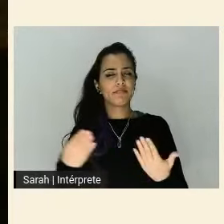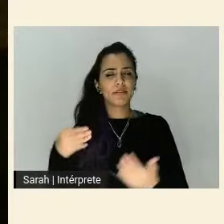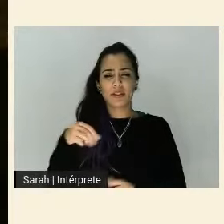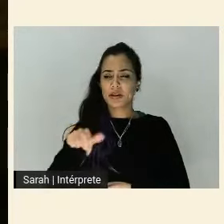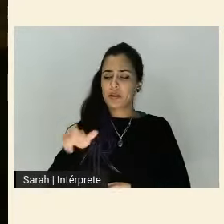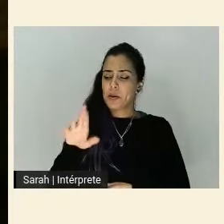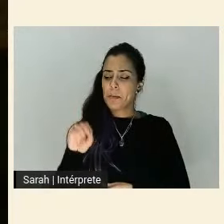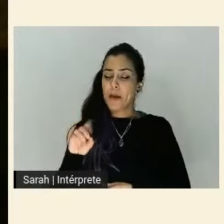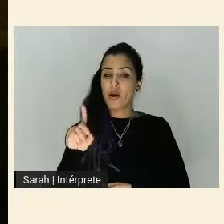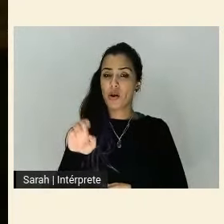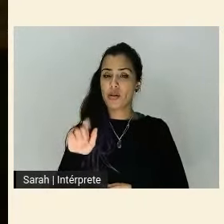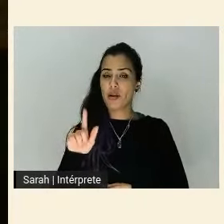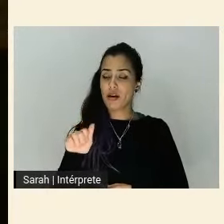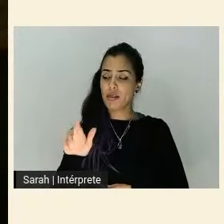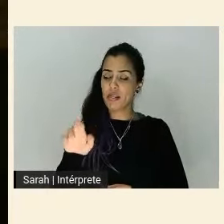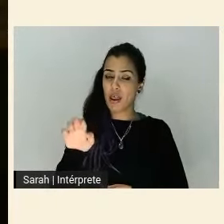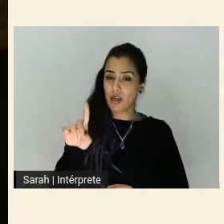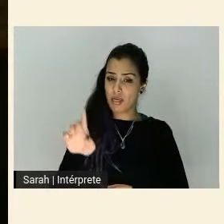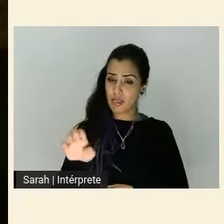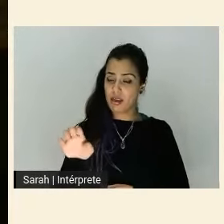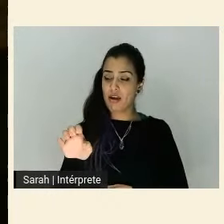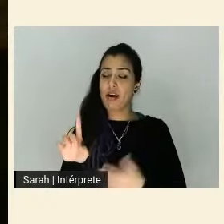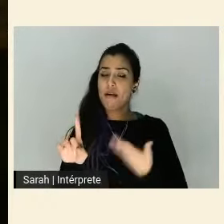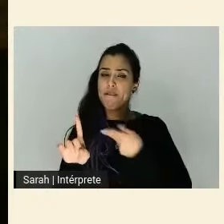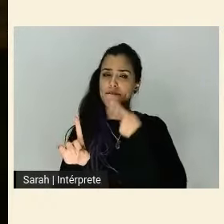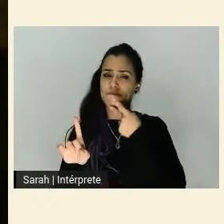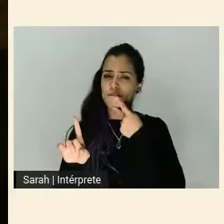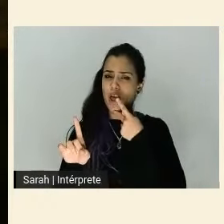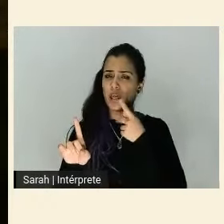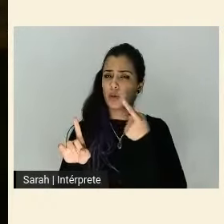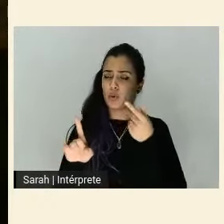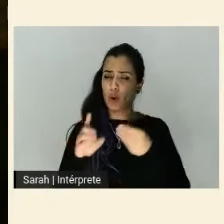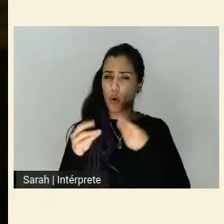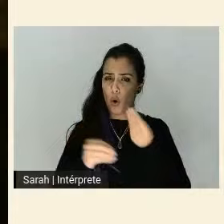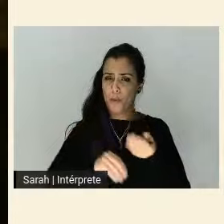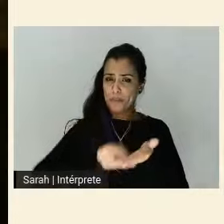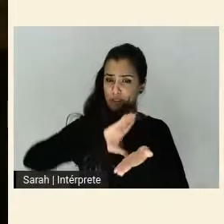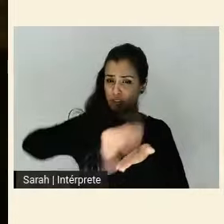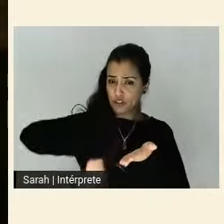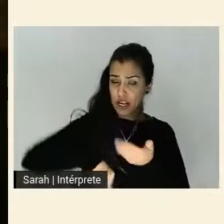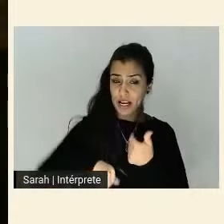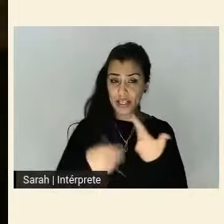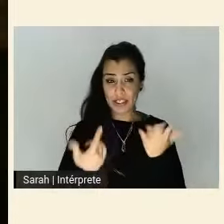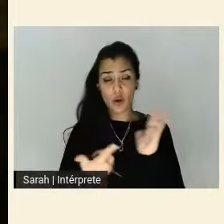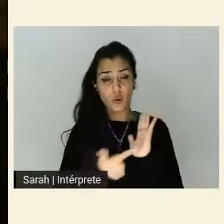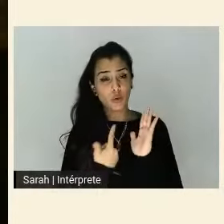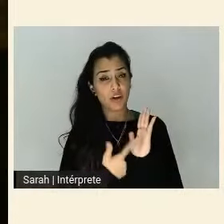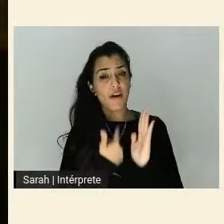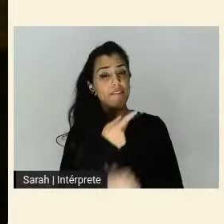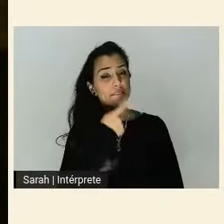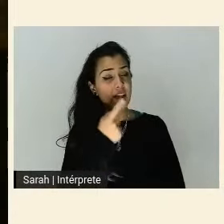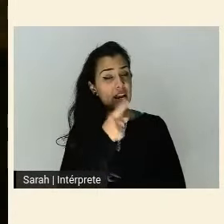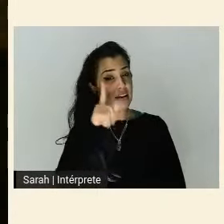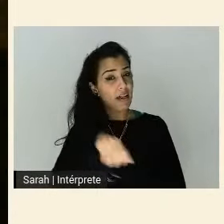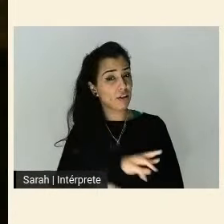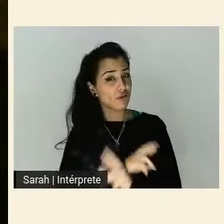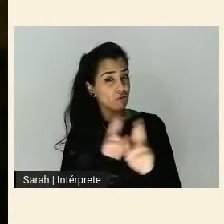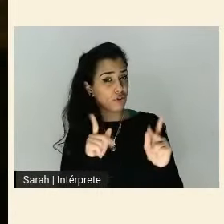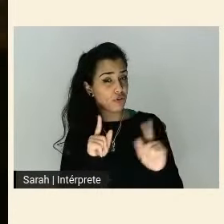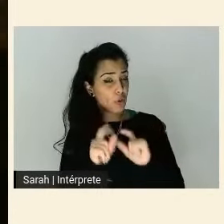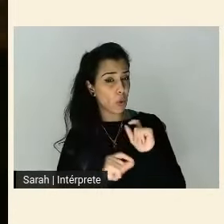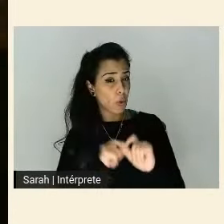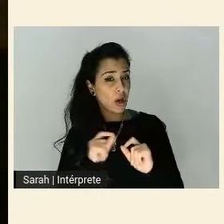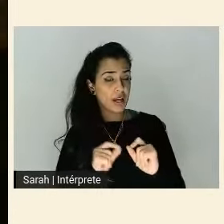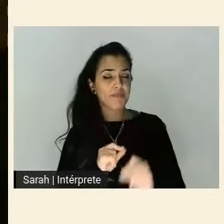esses contatos eram perfeitamente dispensáveis, para os literatos paraenses, a coisa era diferente.